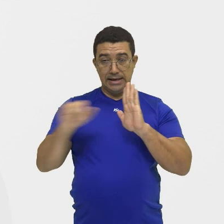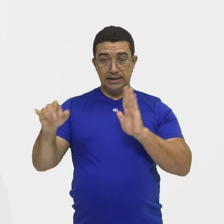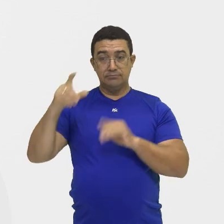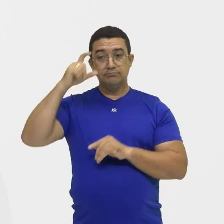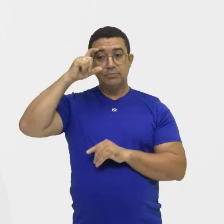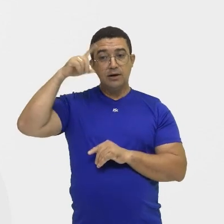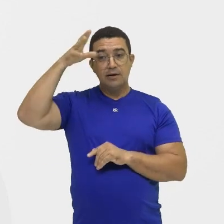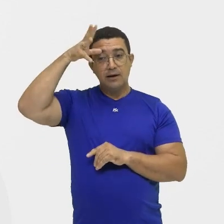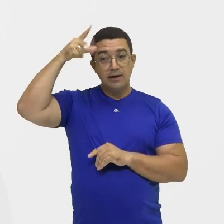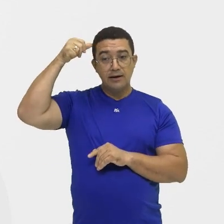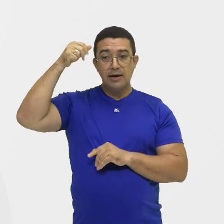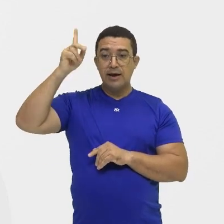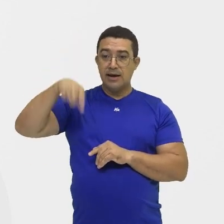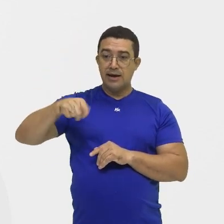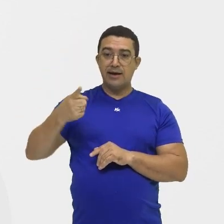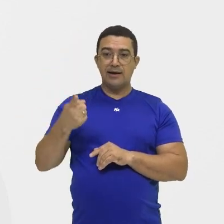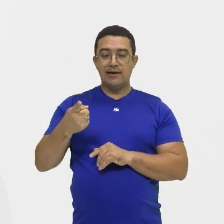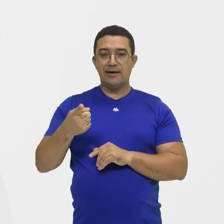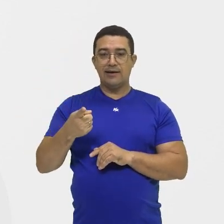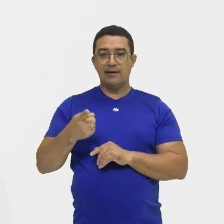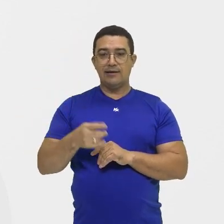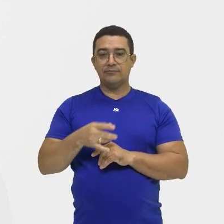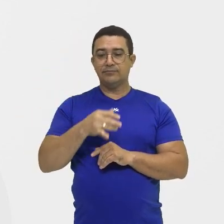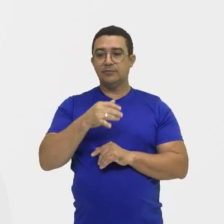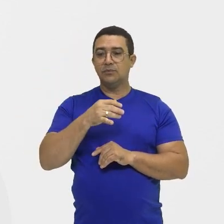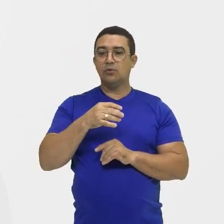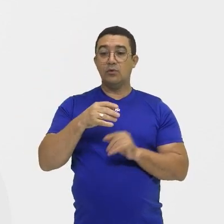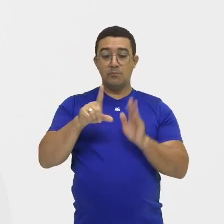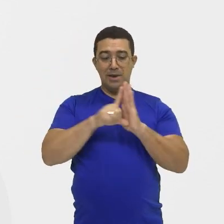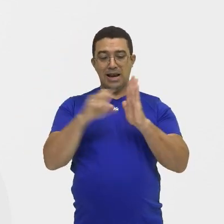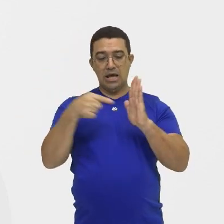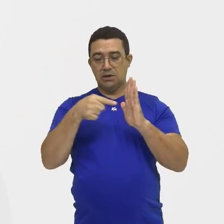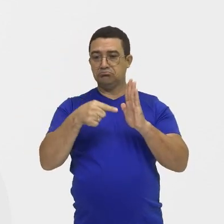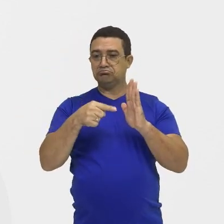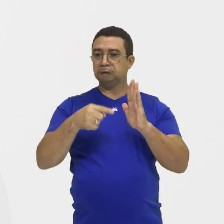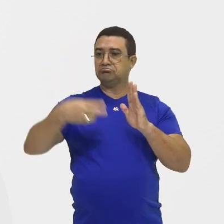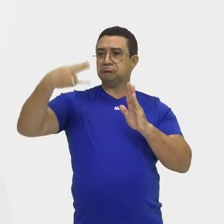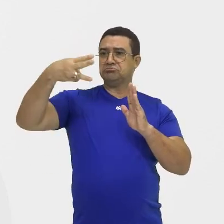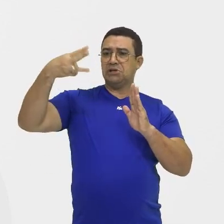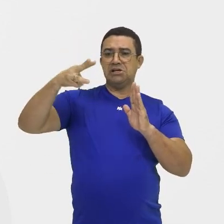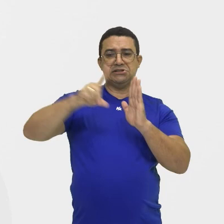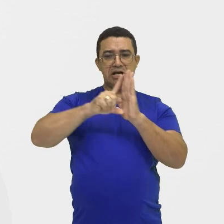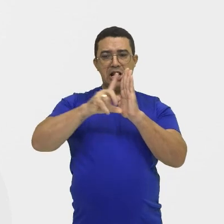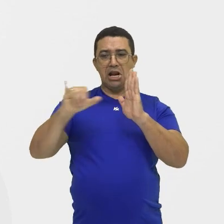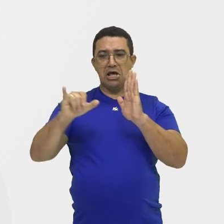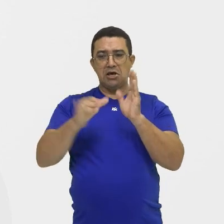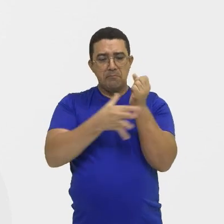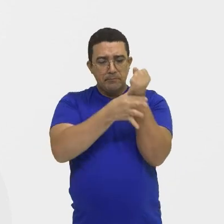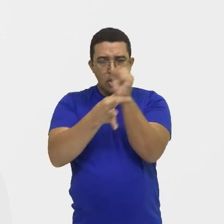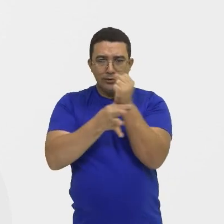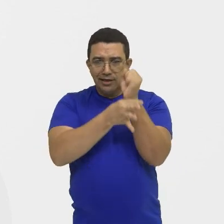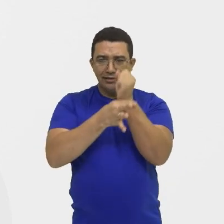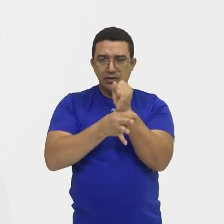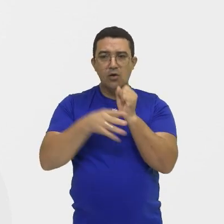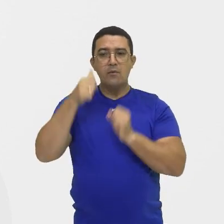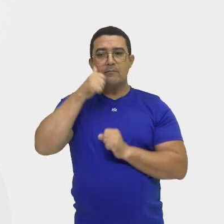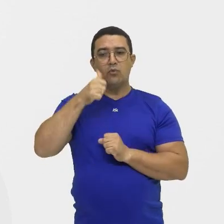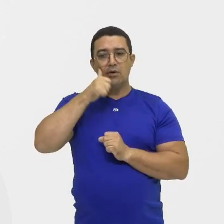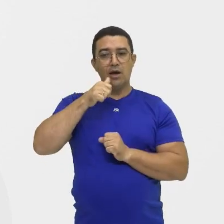Penha, ela é considerada, ela é elegida como a terceira melhor lei de proteção à mulher, aos direitos da